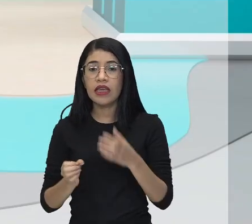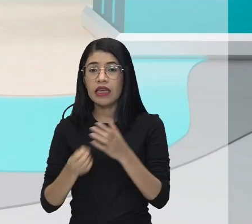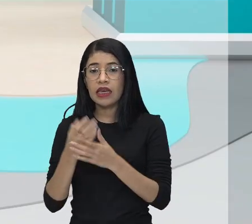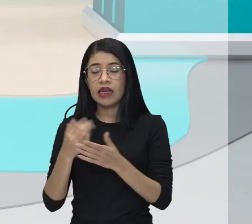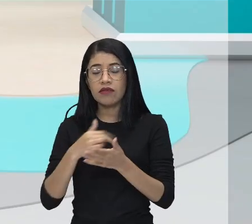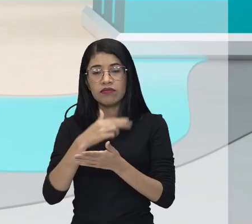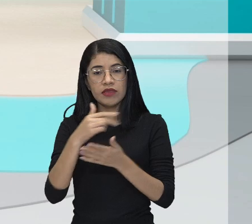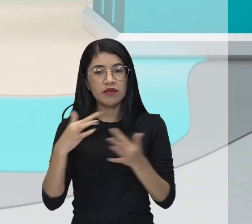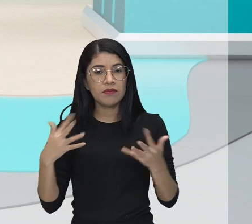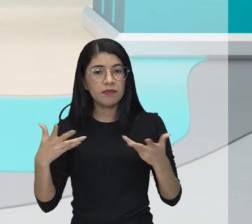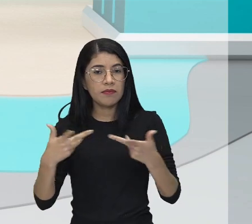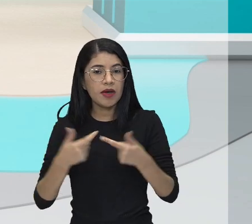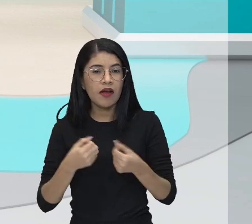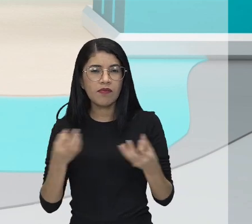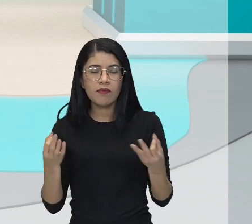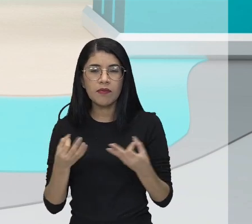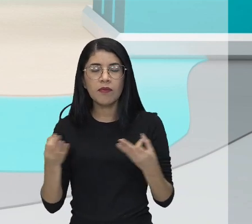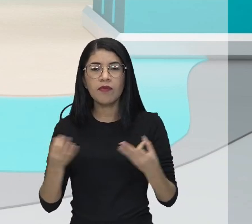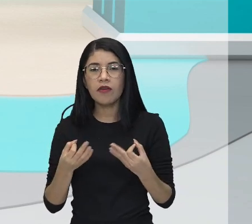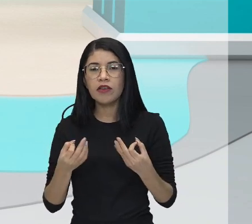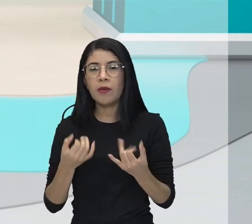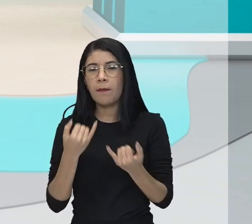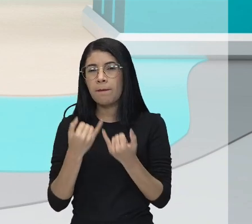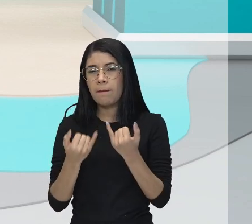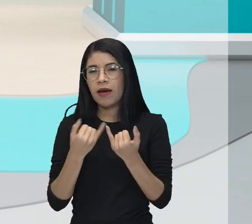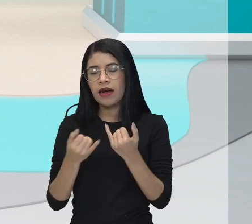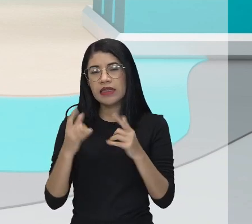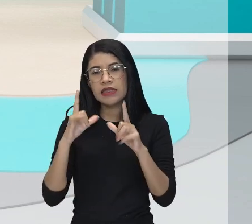magníficas, perfeita, como se fosse uma